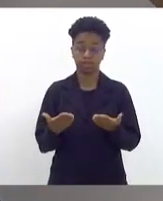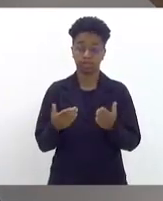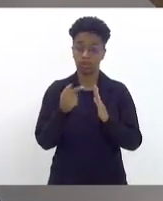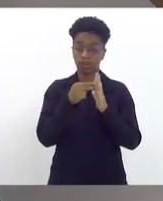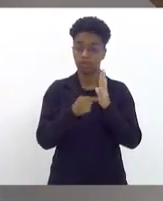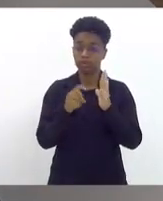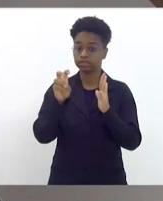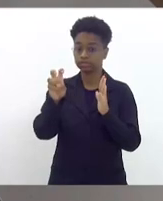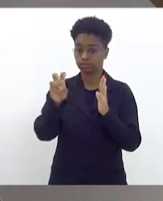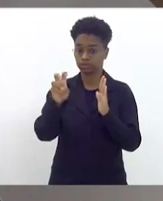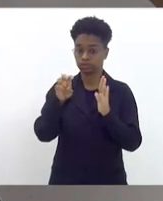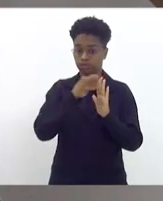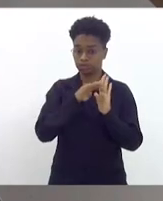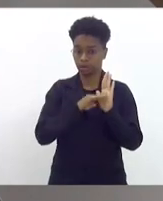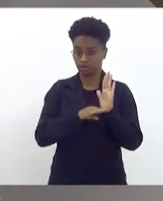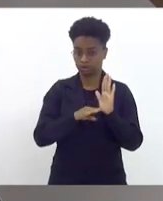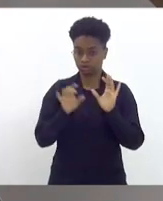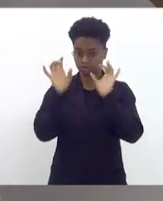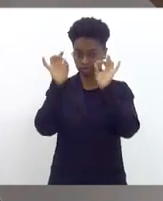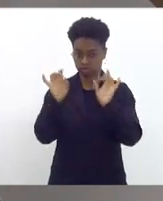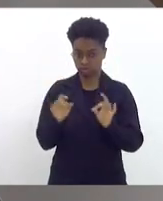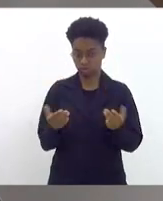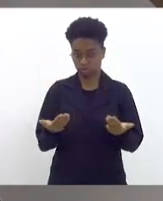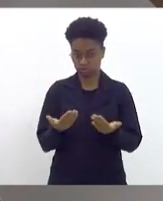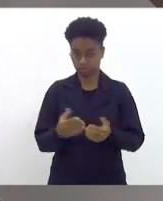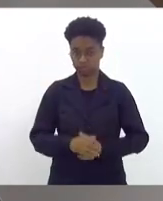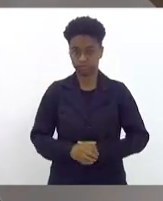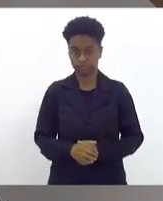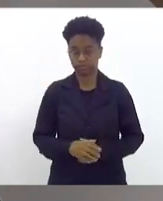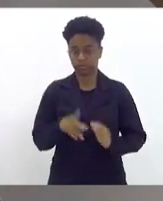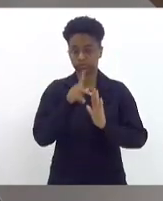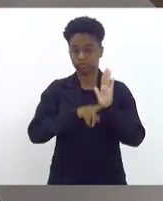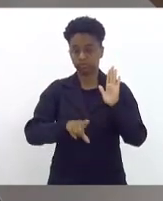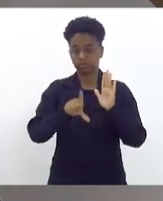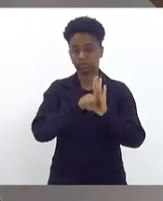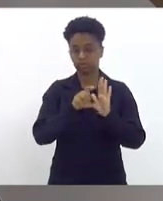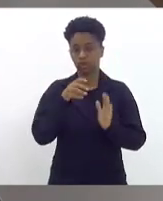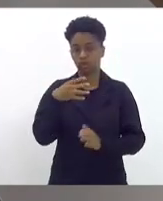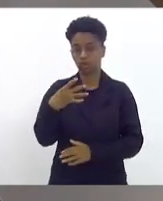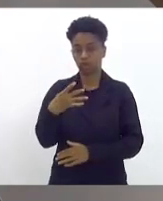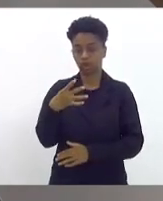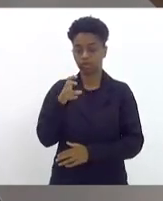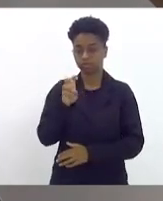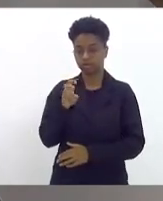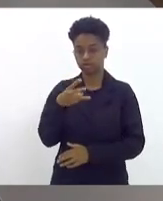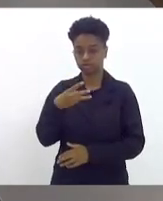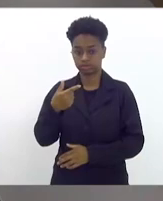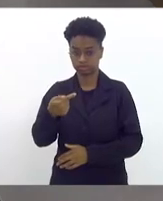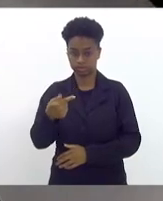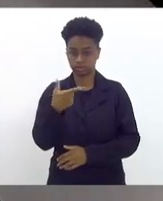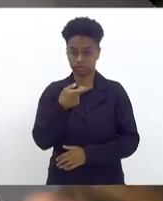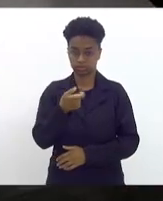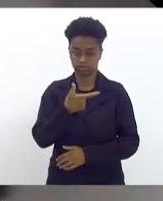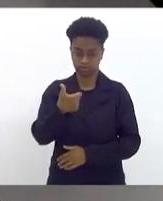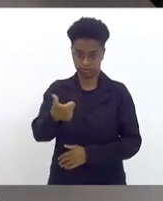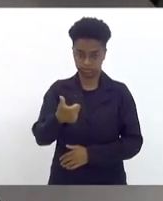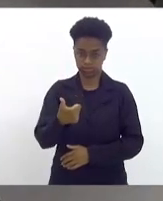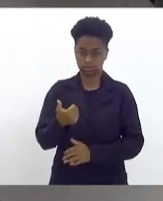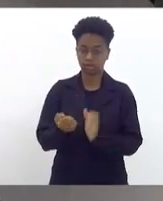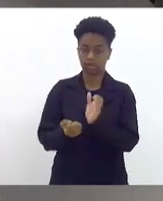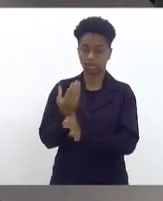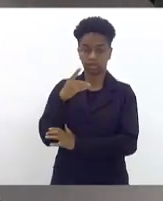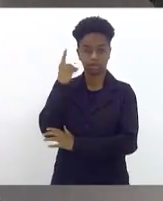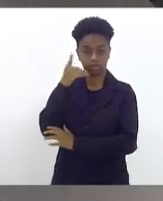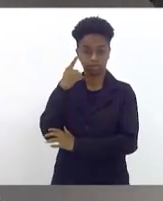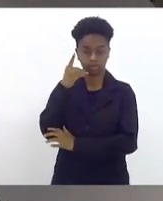o item 5 da pauta extraordinária é o projeto de lei 4537 2021 de autoria